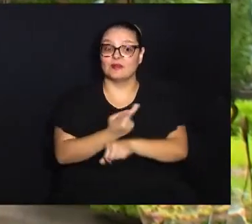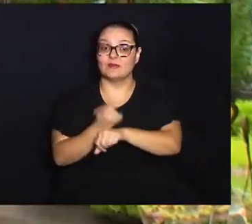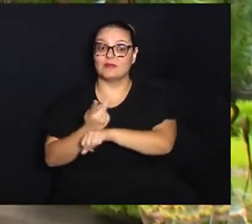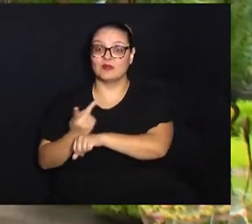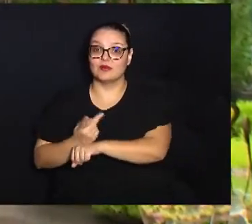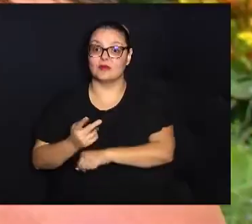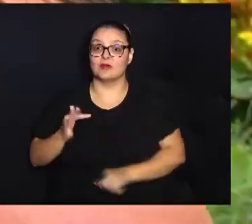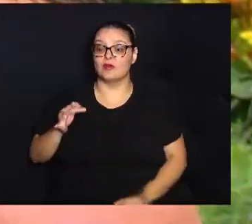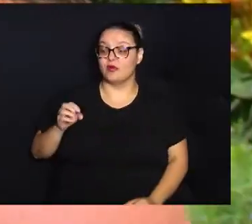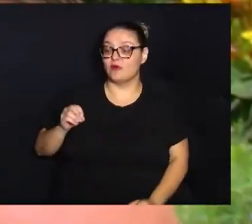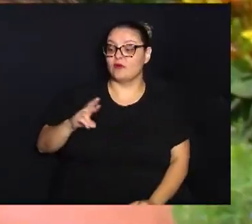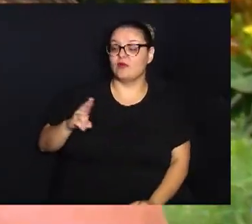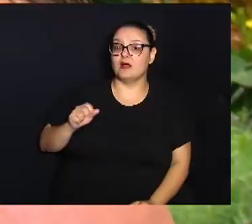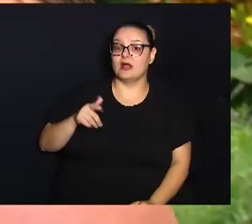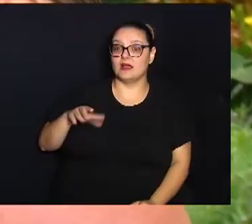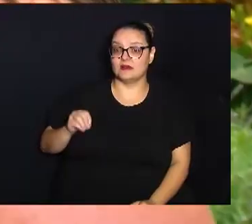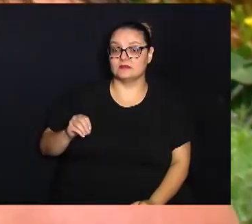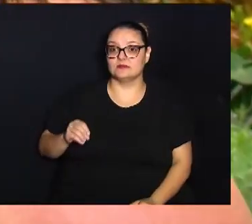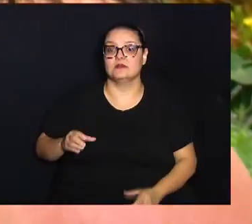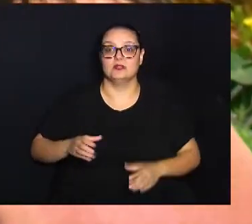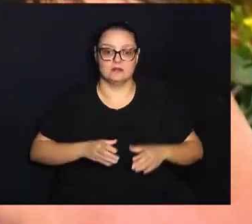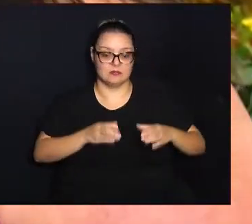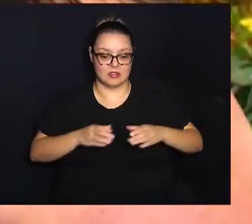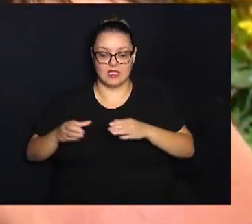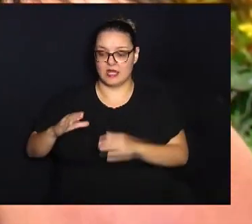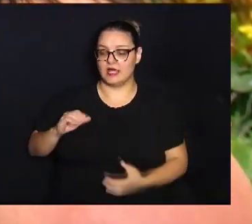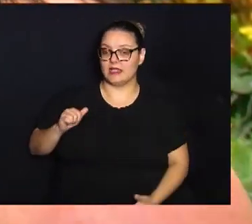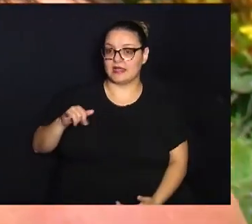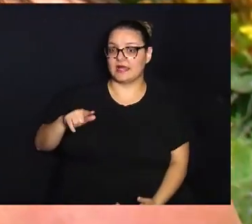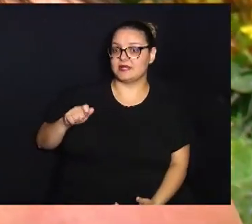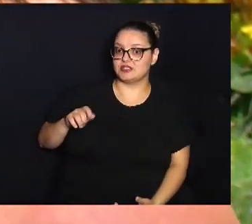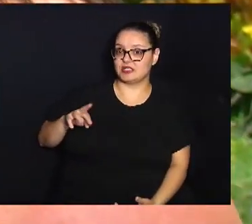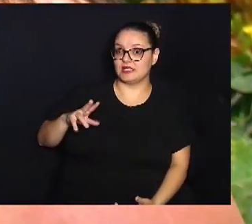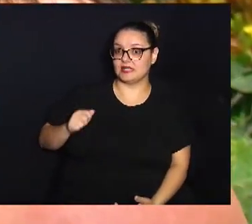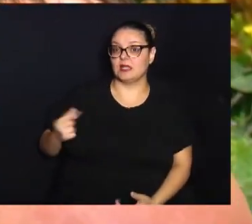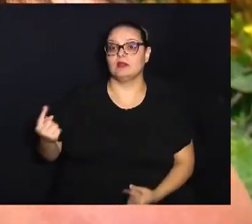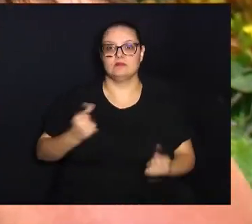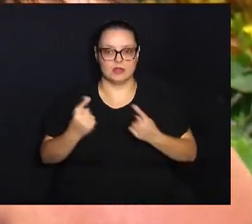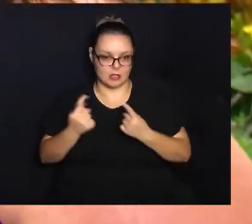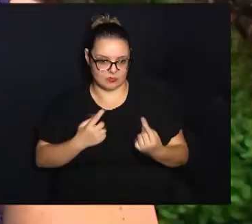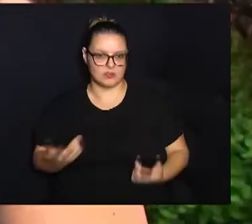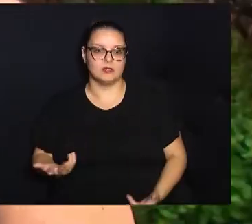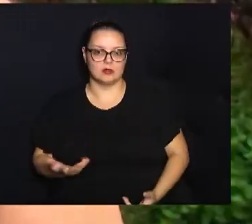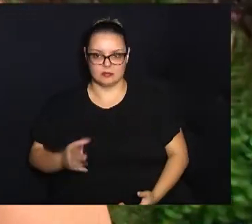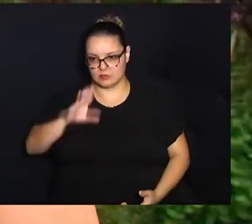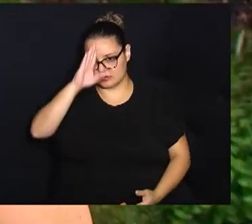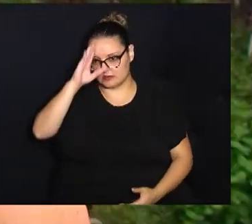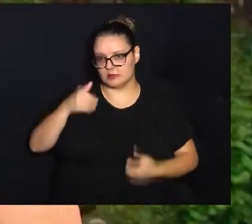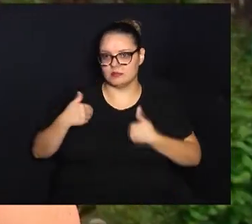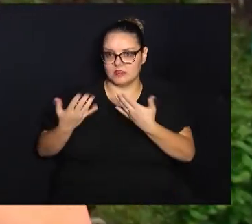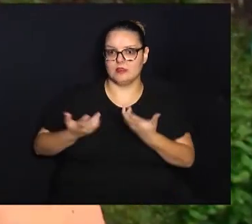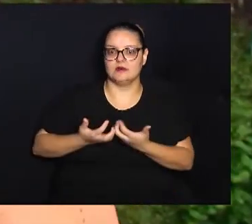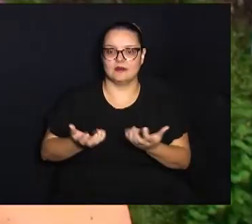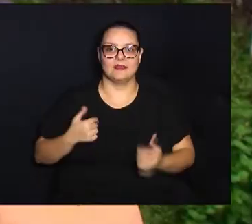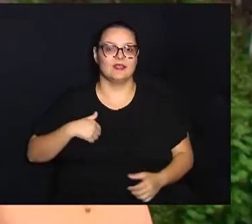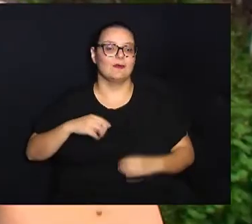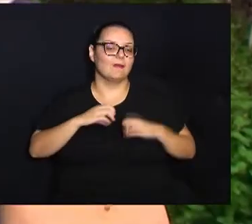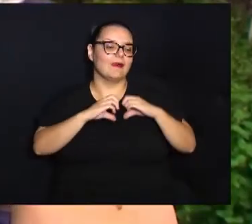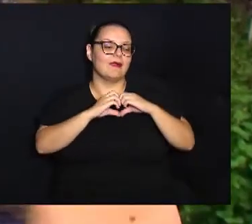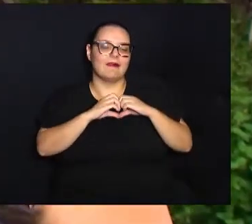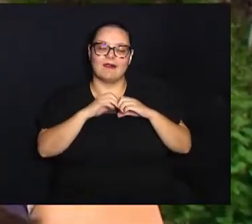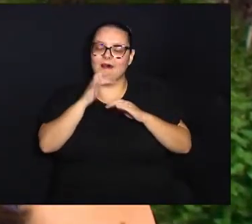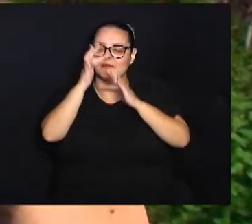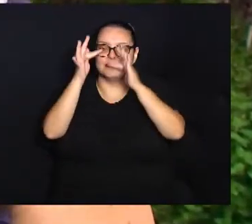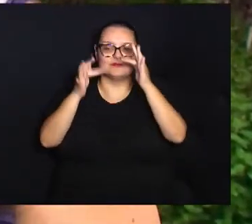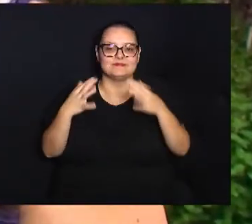chamadas forrações. A caixaria em geral é bem procurada. Isso, bem procurada, principalmente para a área externa. Eu amo flor, adoro